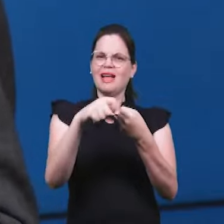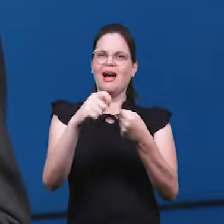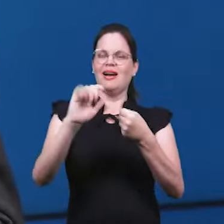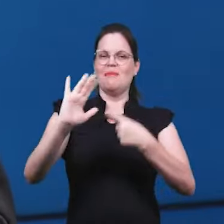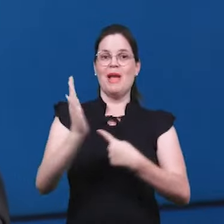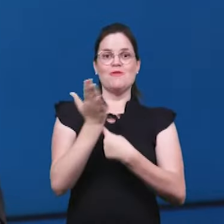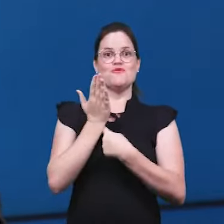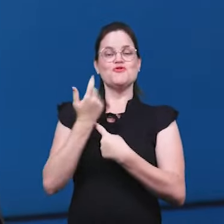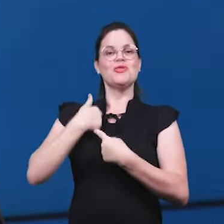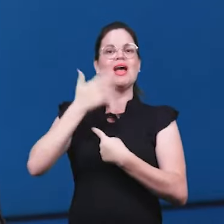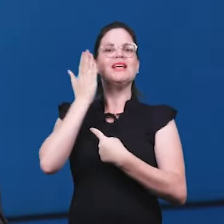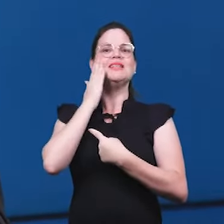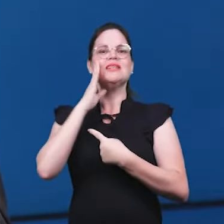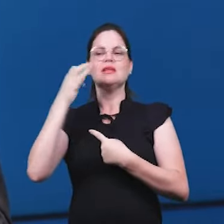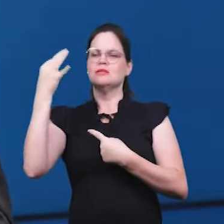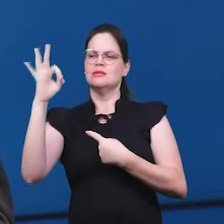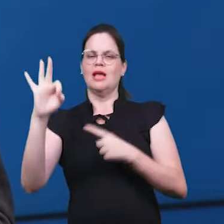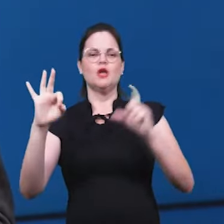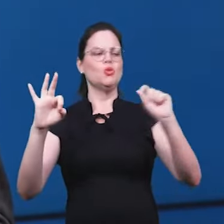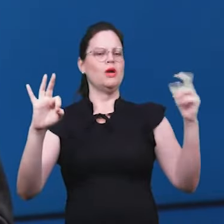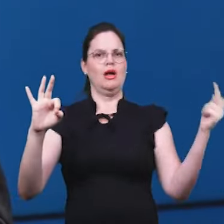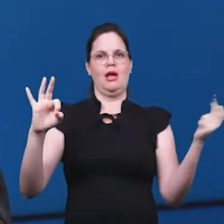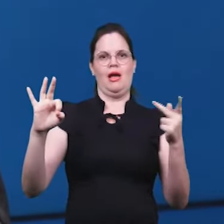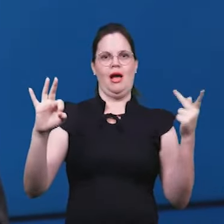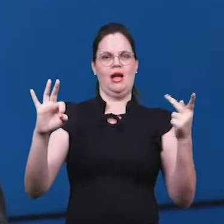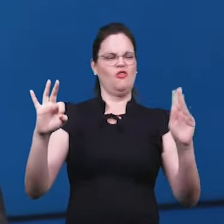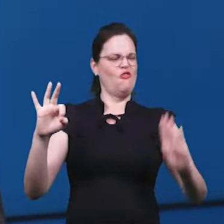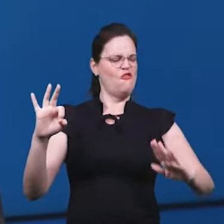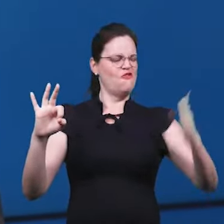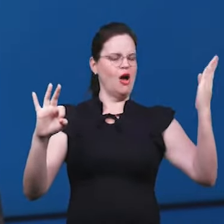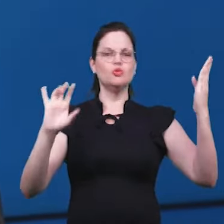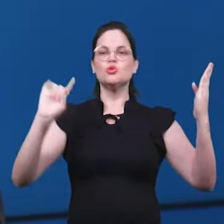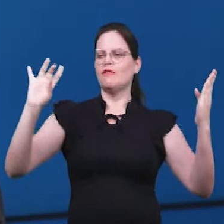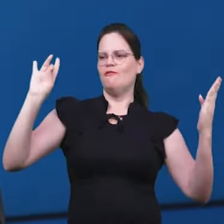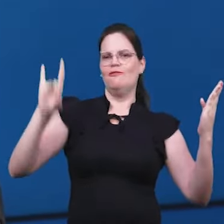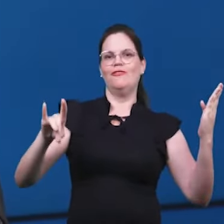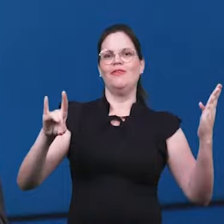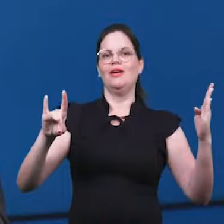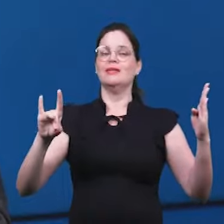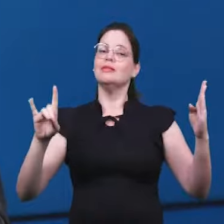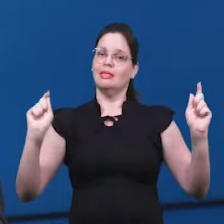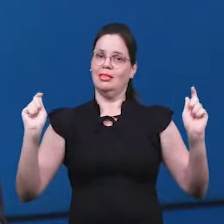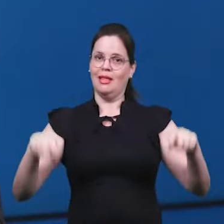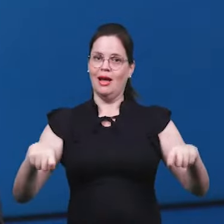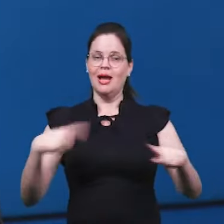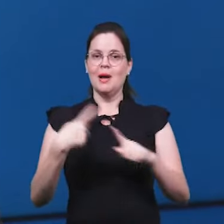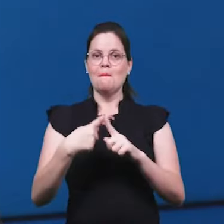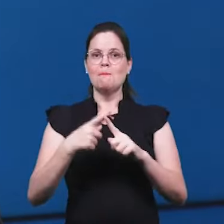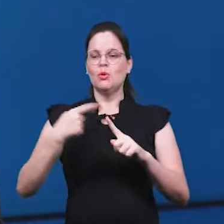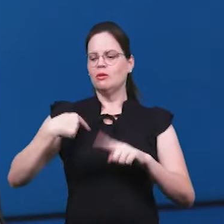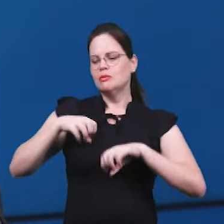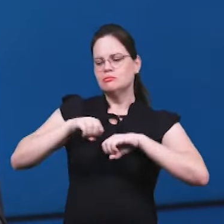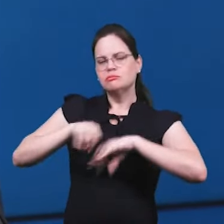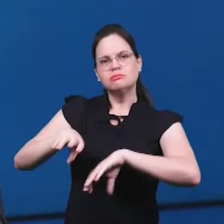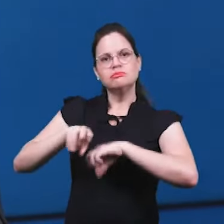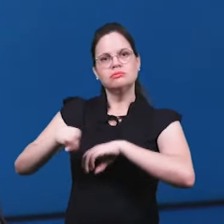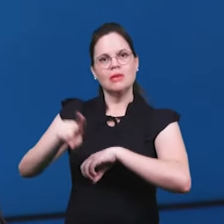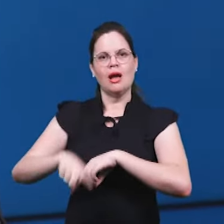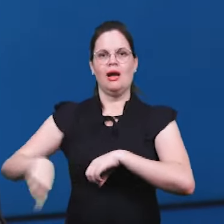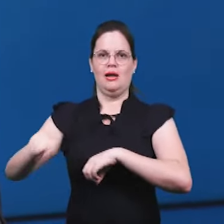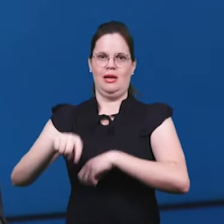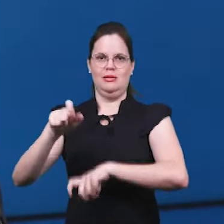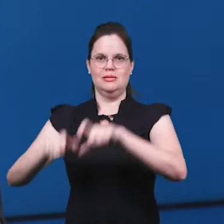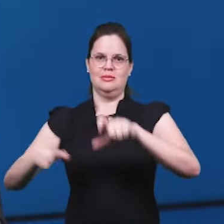combater aquilo que é a falsa doutrina, combater aquilo que é imposto à igreja,